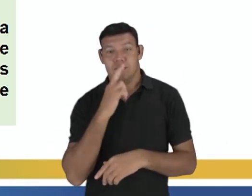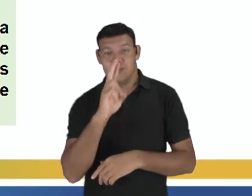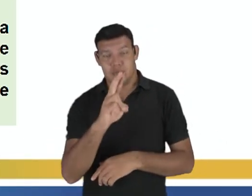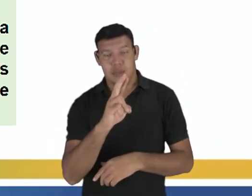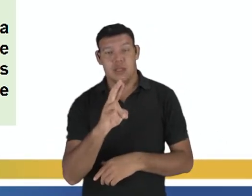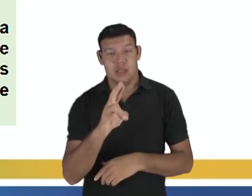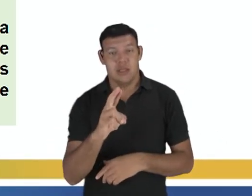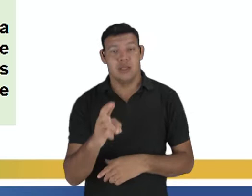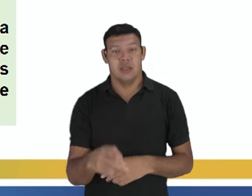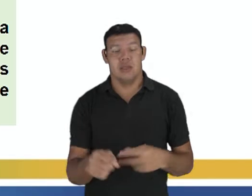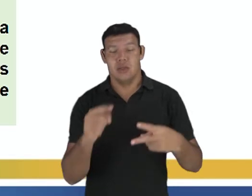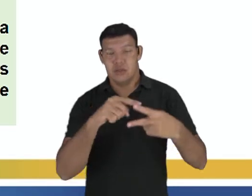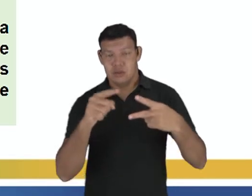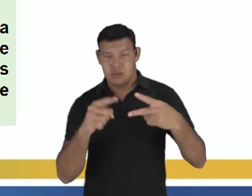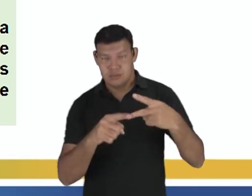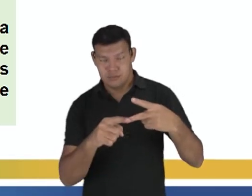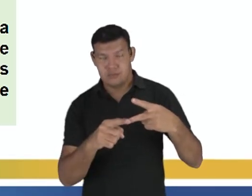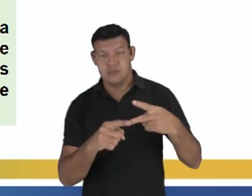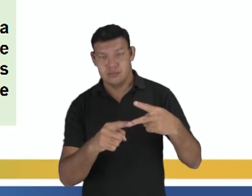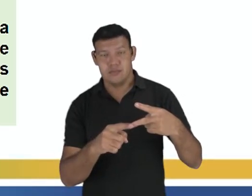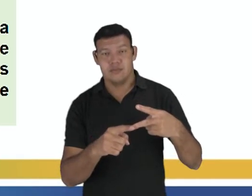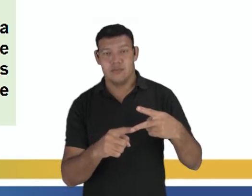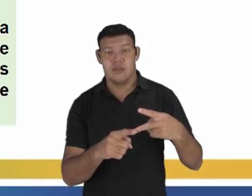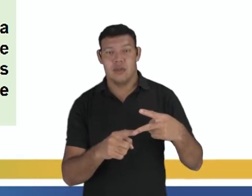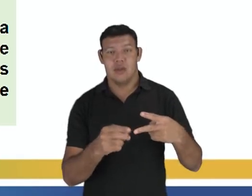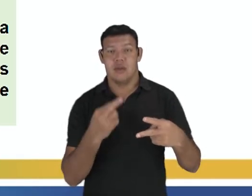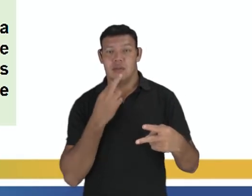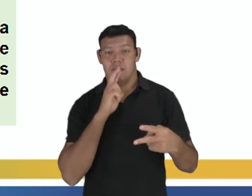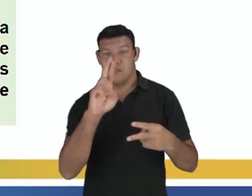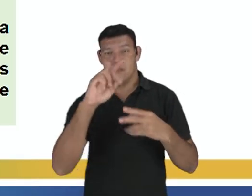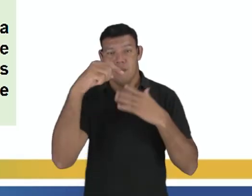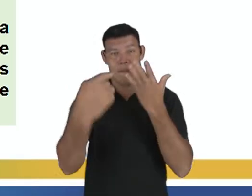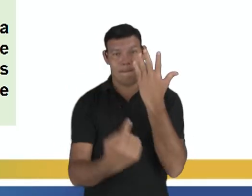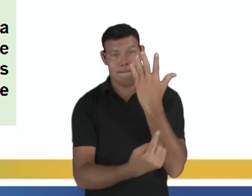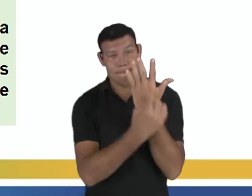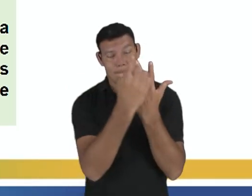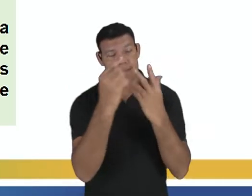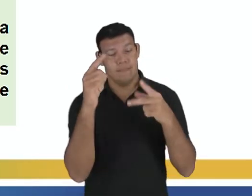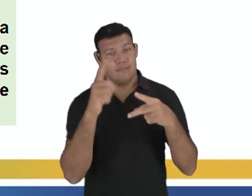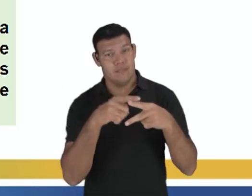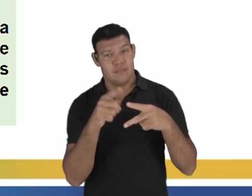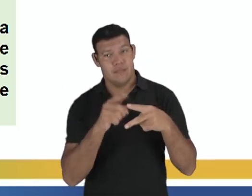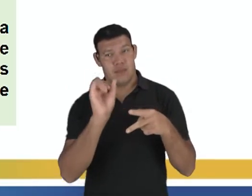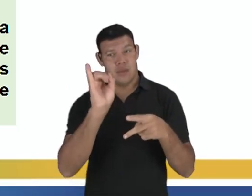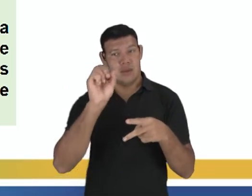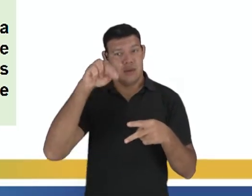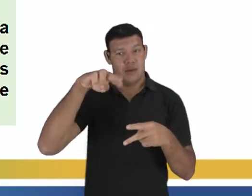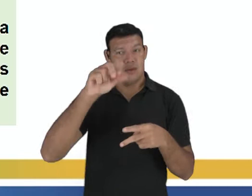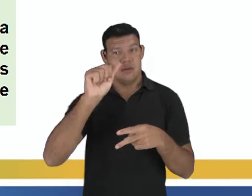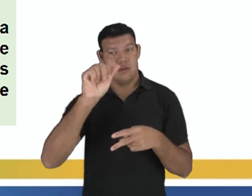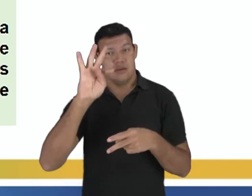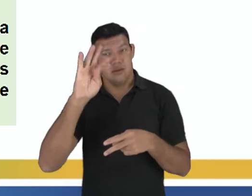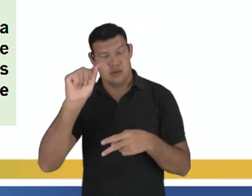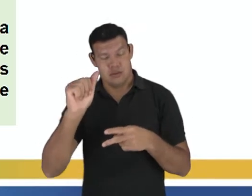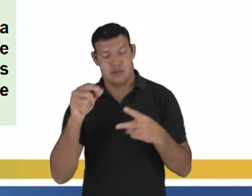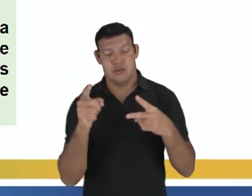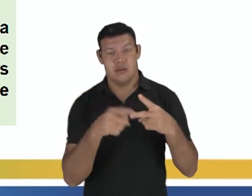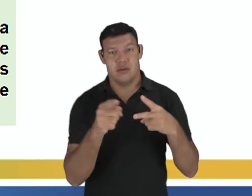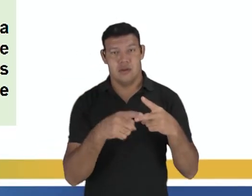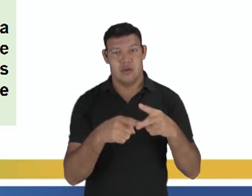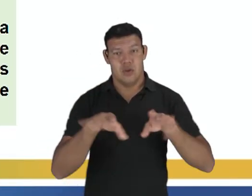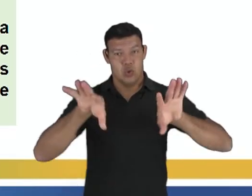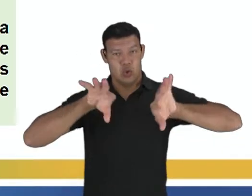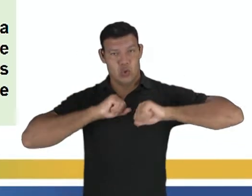tá? Nós temos dois tipos básicos de resposta imune, a resposta imune inata e a resposta imune